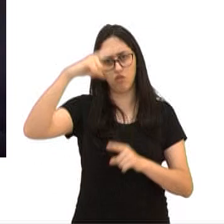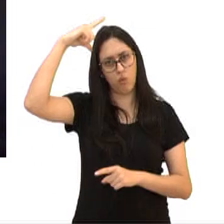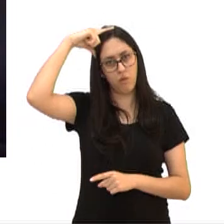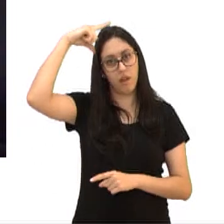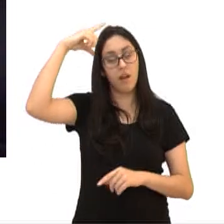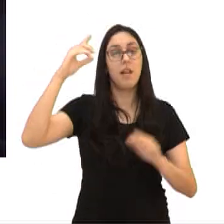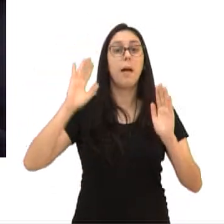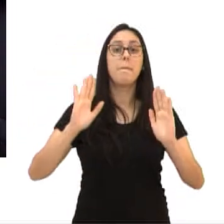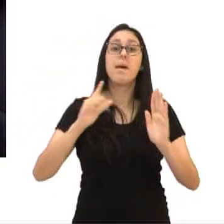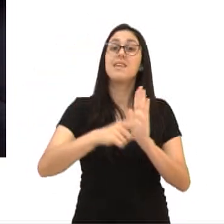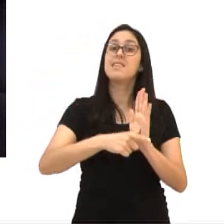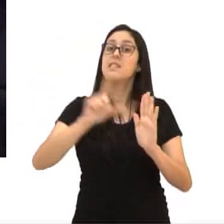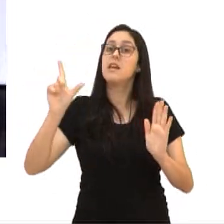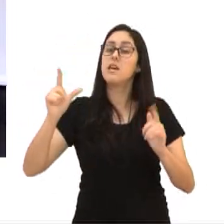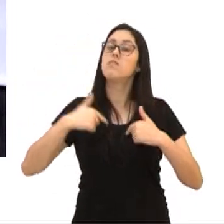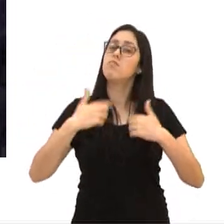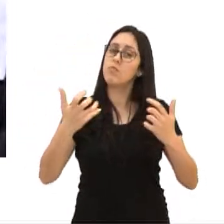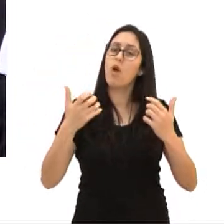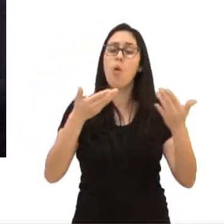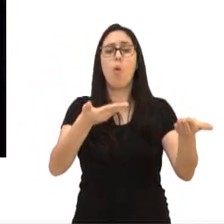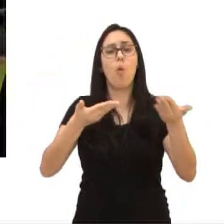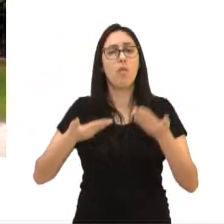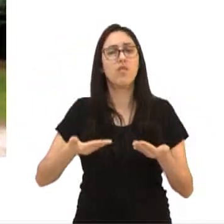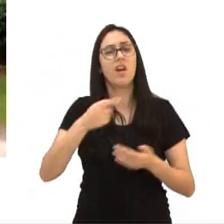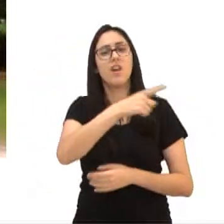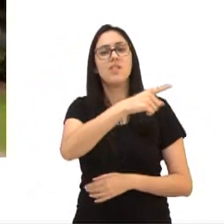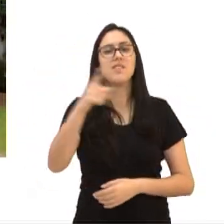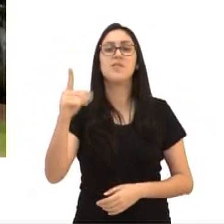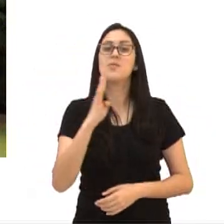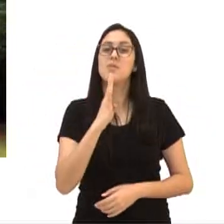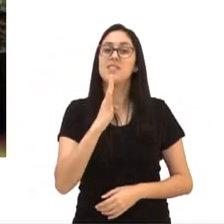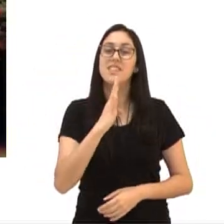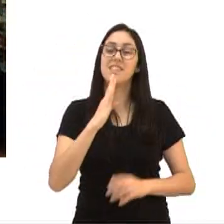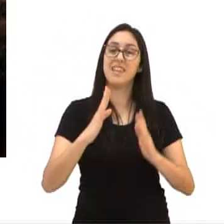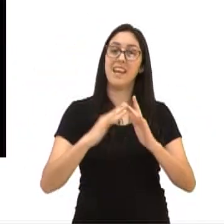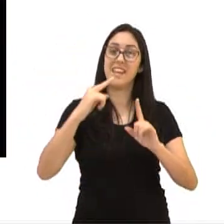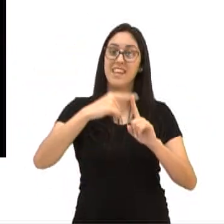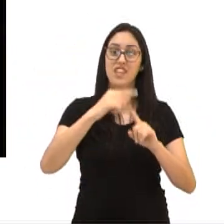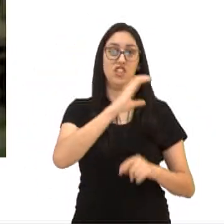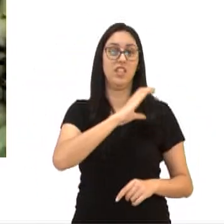antes, convido vocês para conhecerem a Igreja de Cristo.